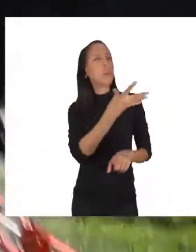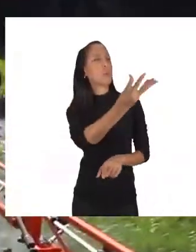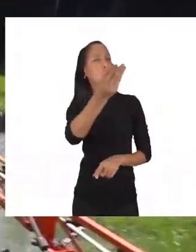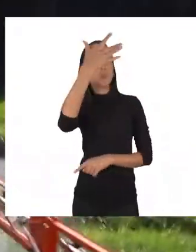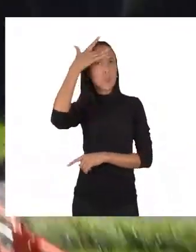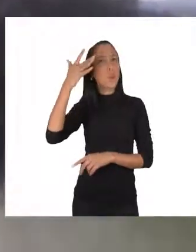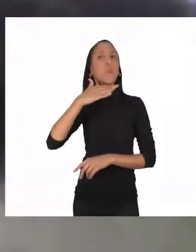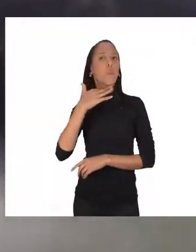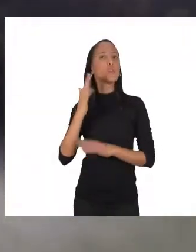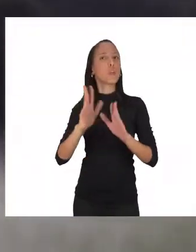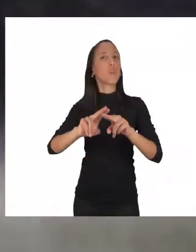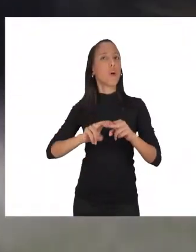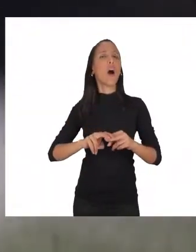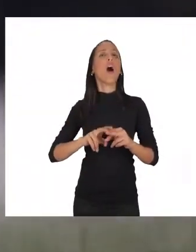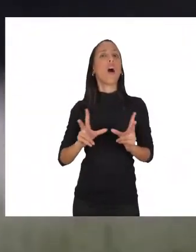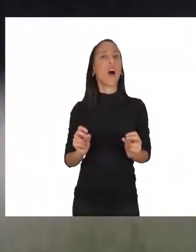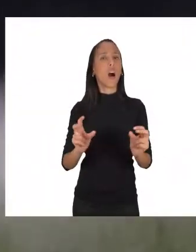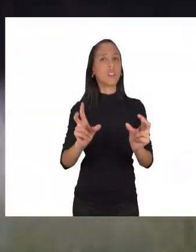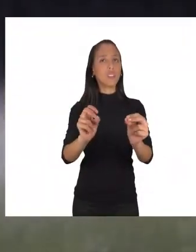município já morreram de câncer.